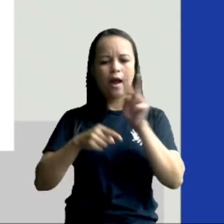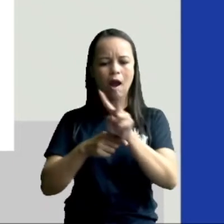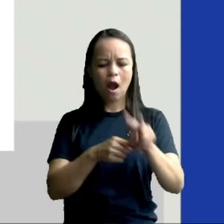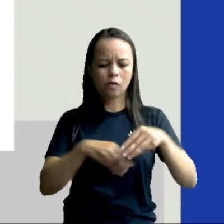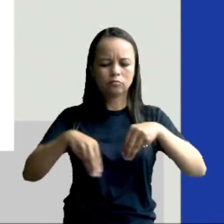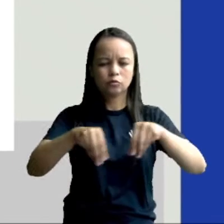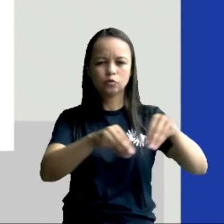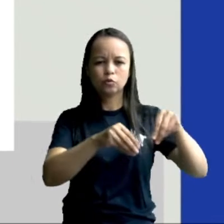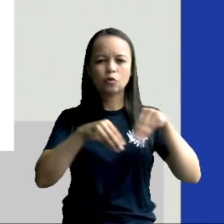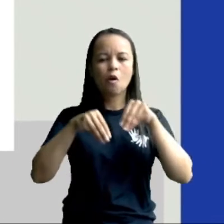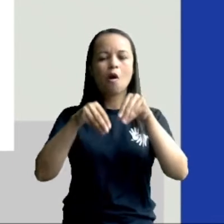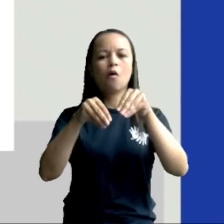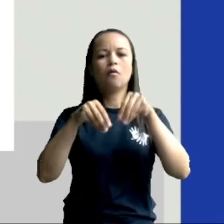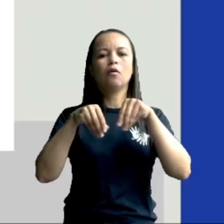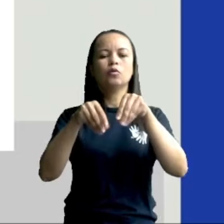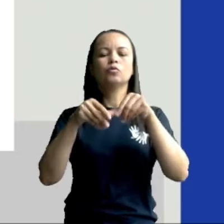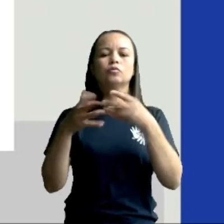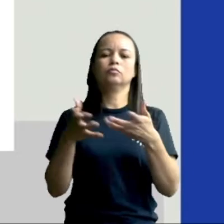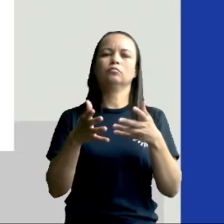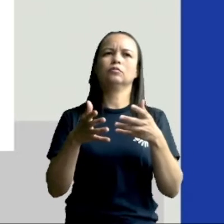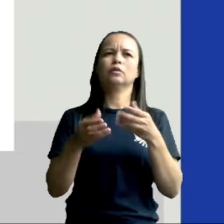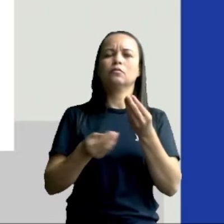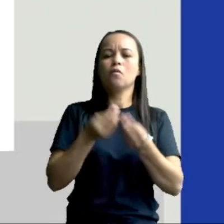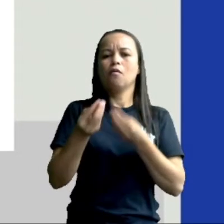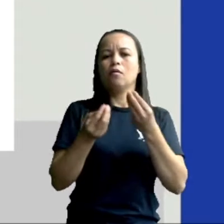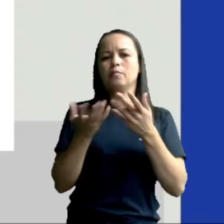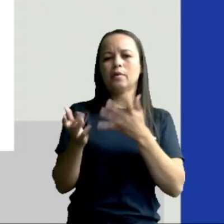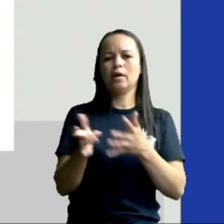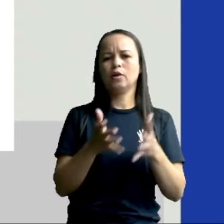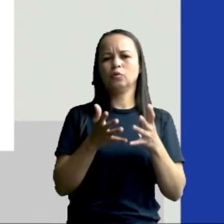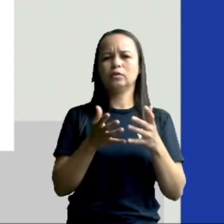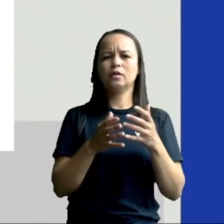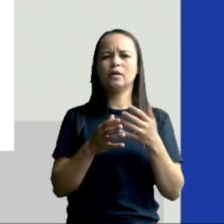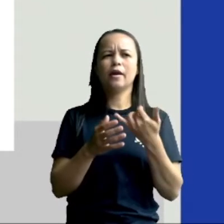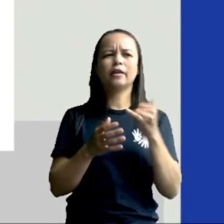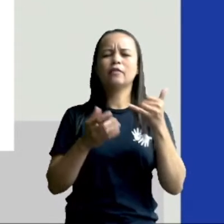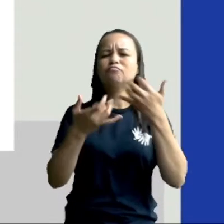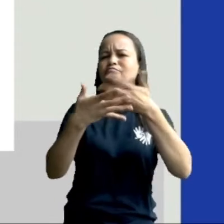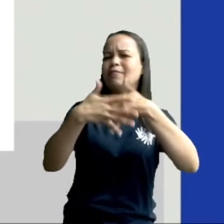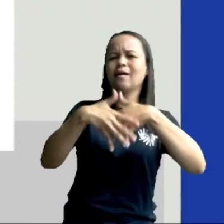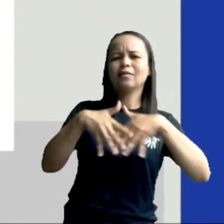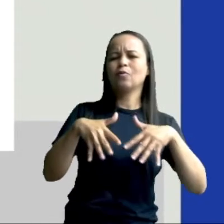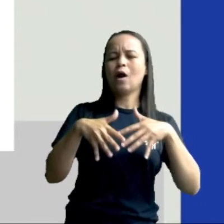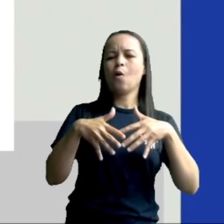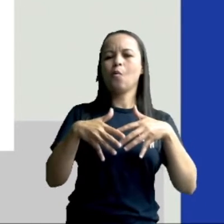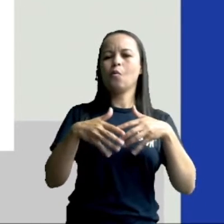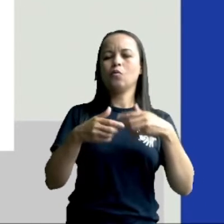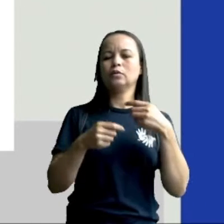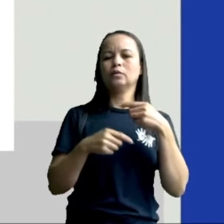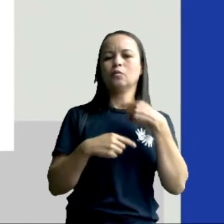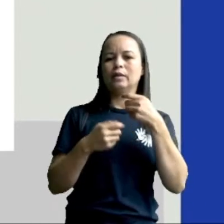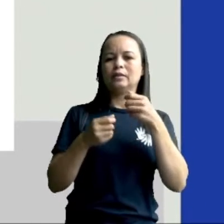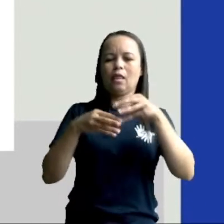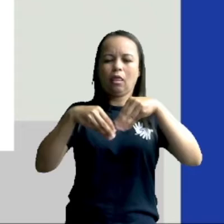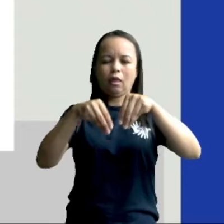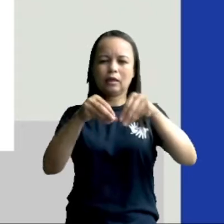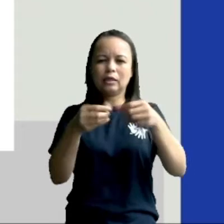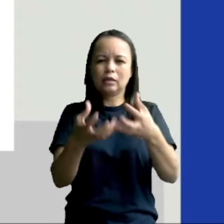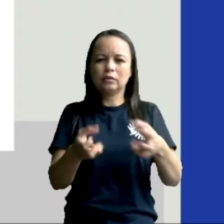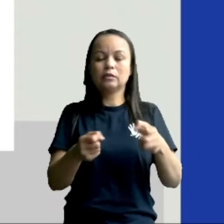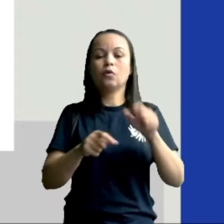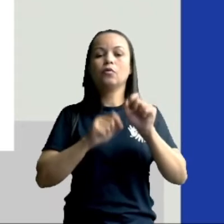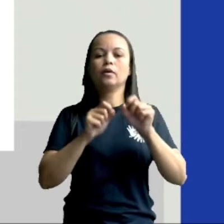tem que, assim, um meio de energia bem natural, onde a gente não degrada a natureza, que são os